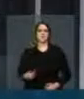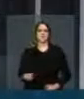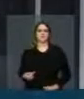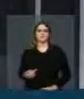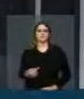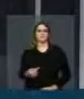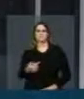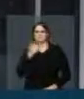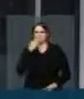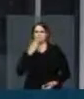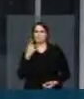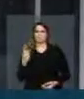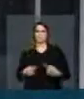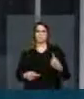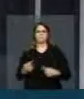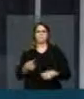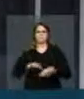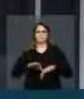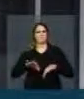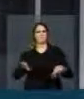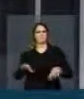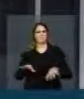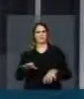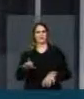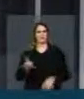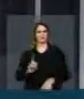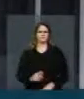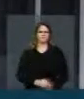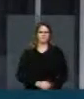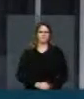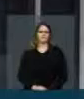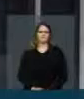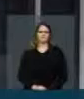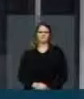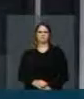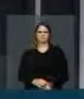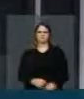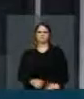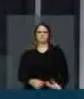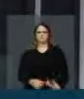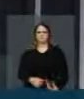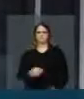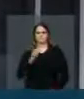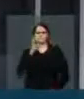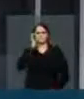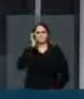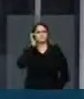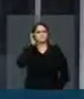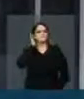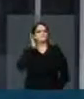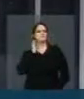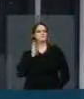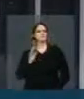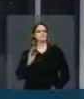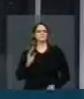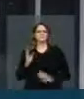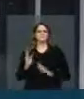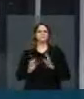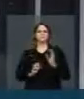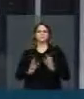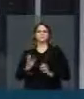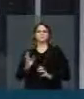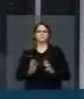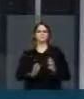binômio maluco que parece que essa briga de Grêmio Internacional, de Maragato e Chimango,